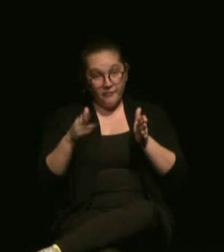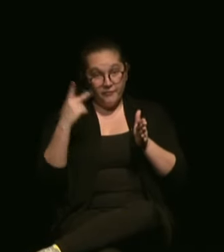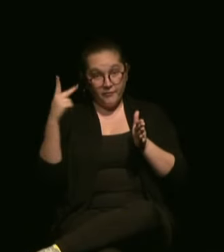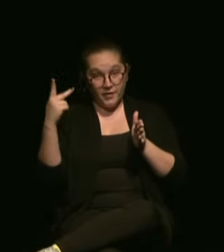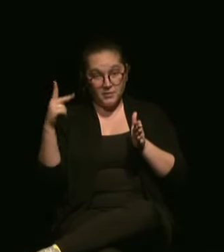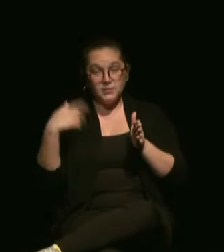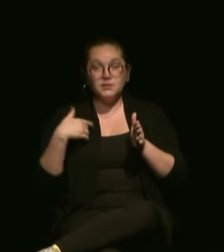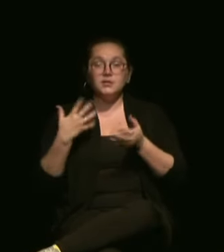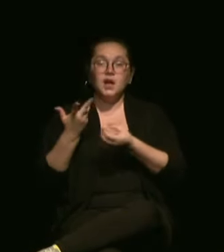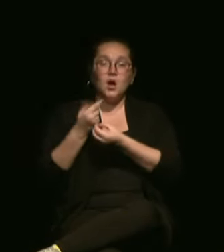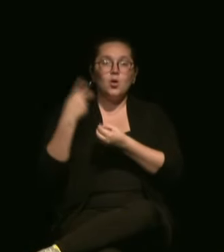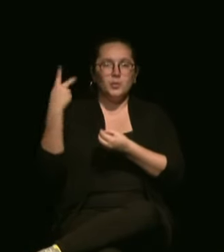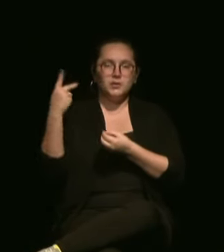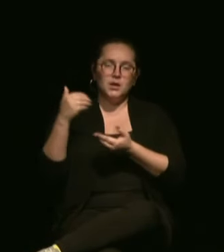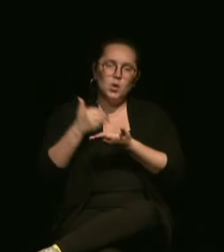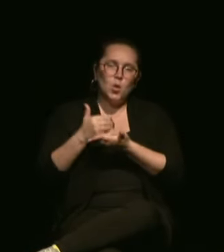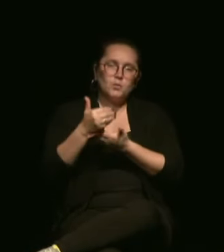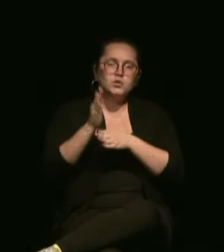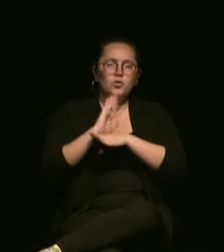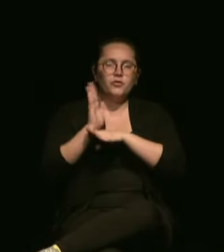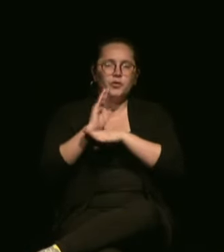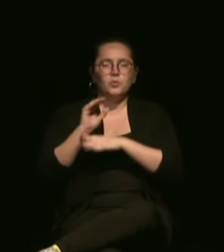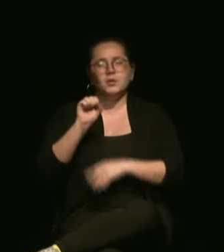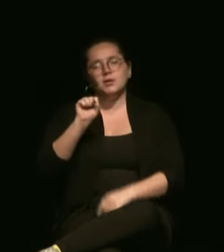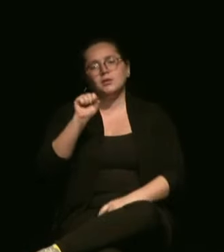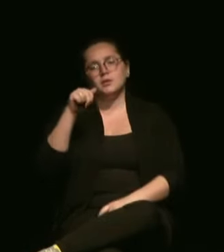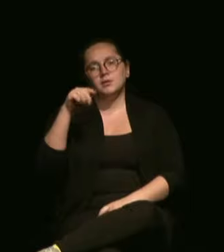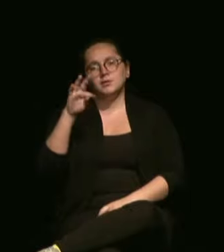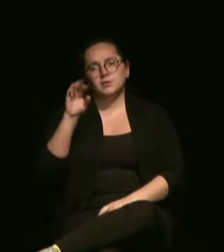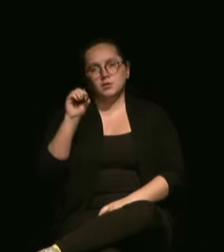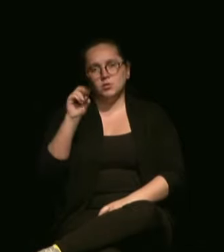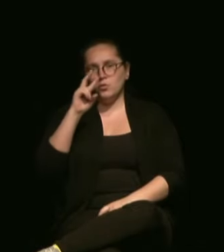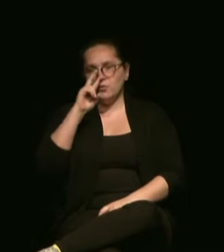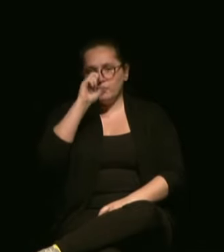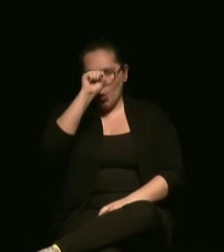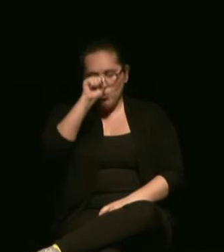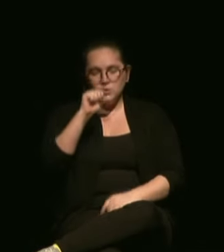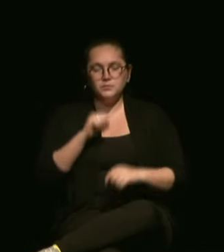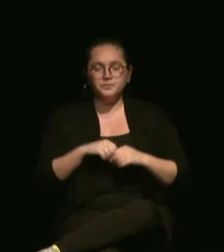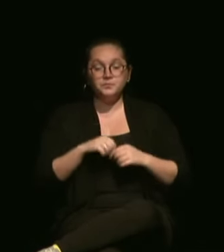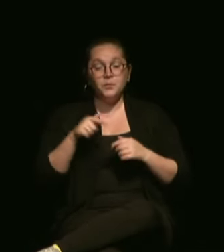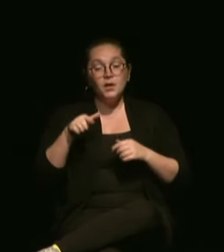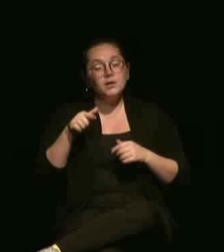ou seja, a partir de Santo Forte, vai suprimindo